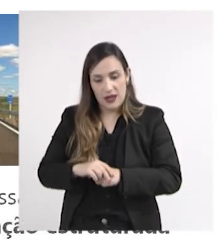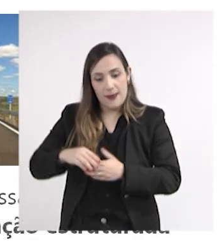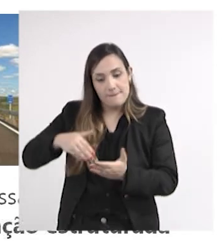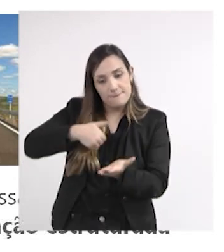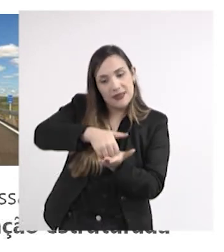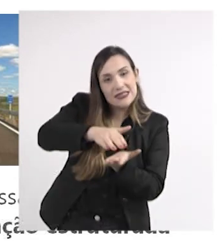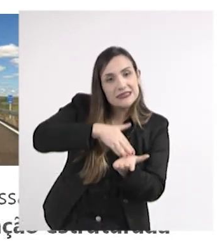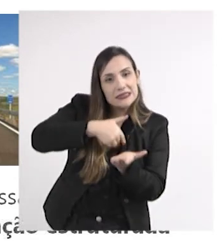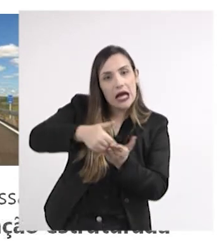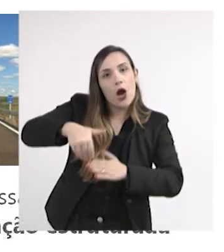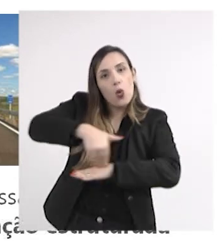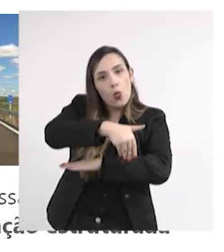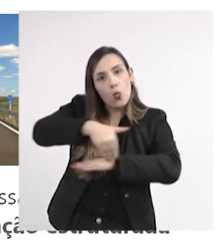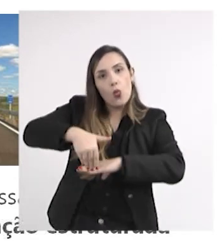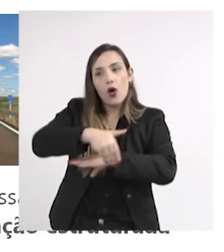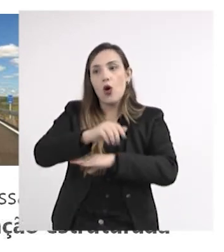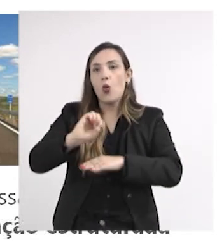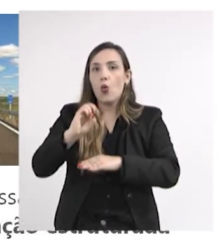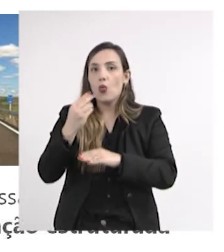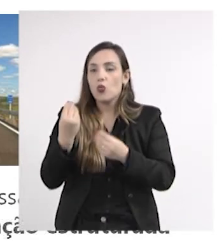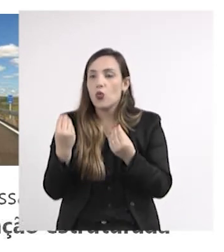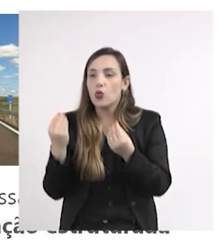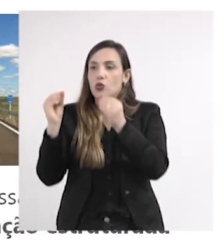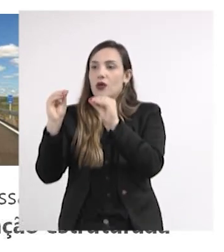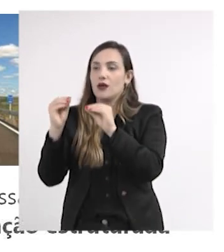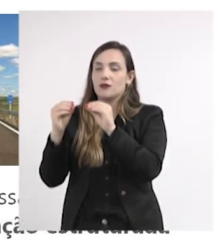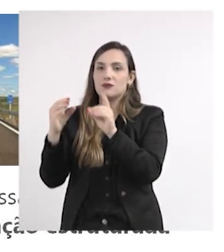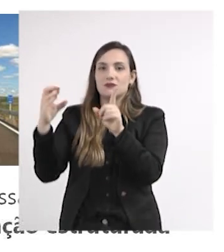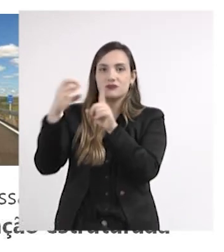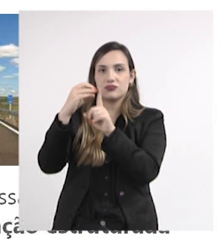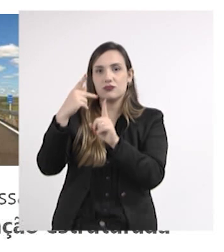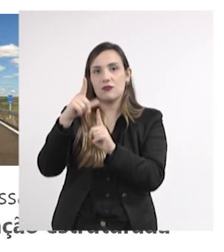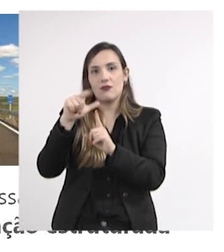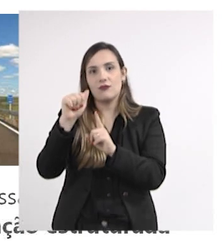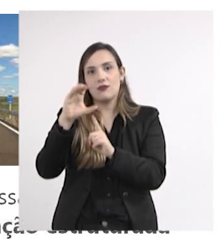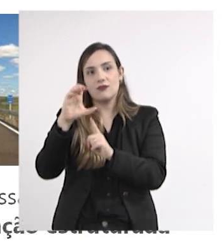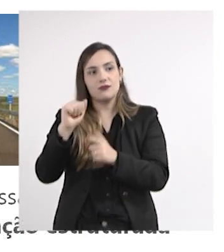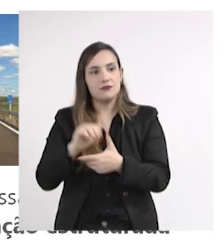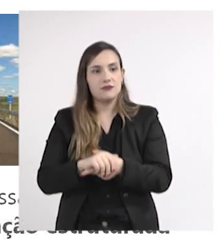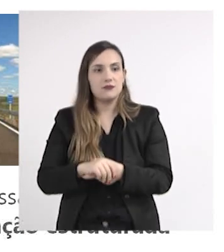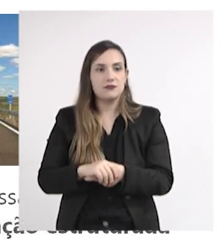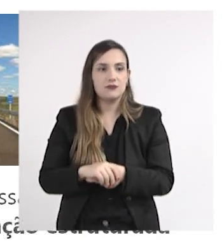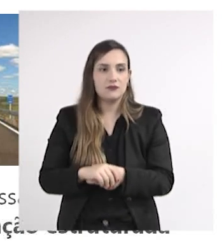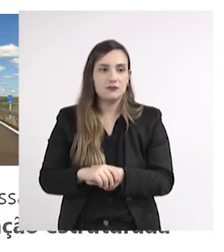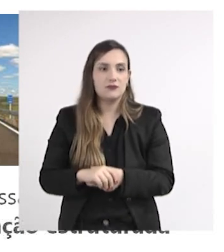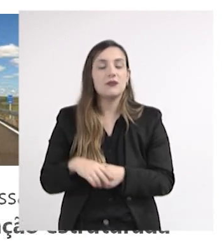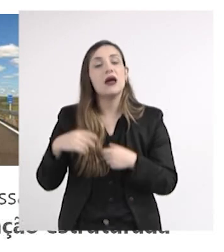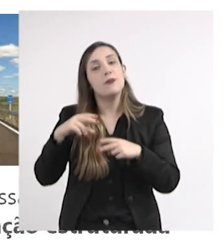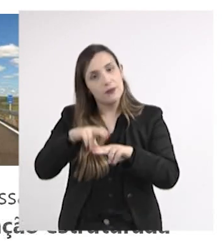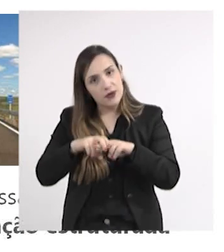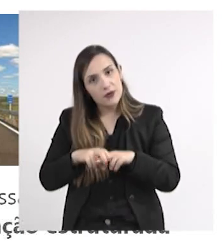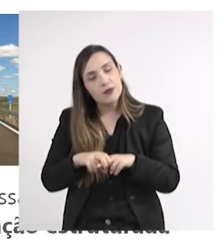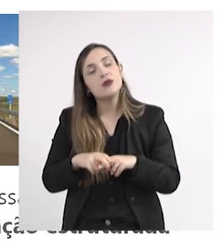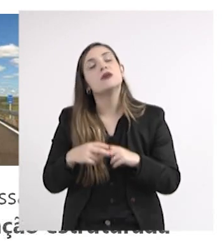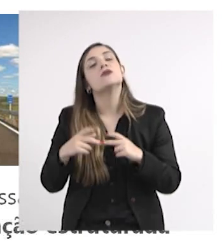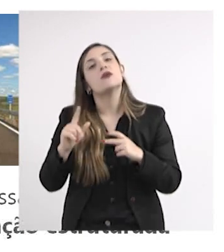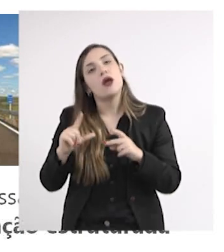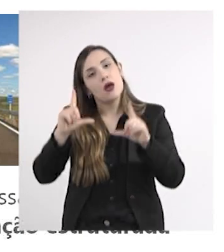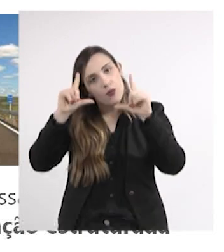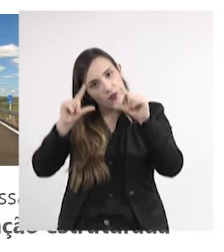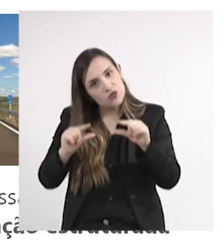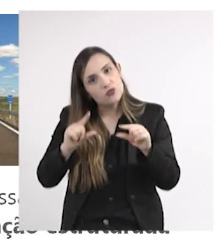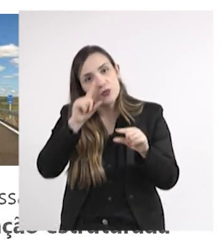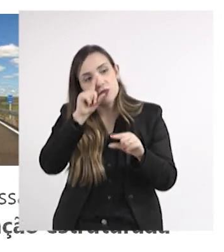horizontal, considerada a importância da sinalização para a mitigação do risco viário e proteção das